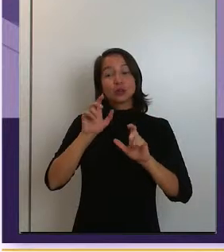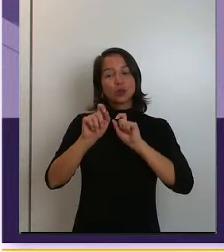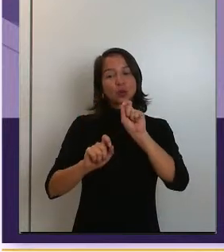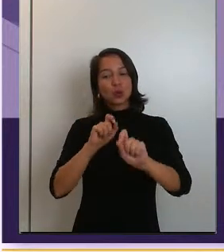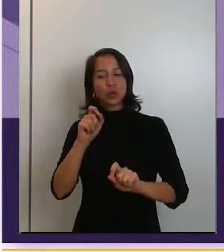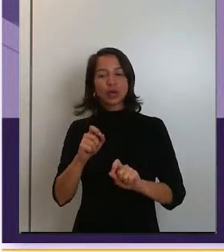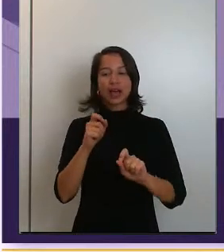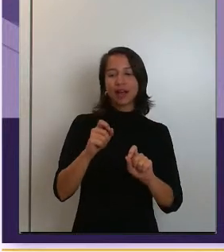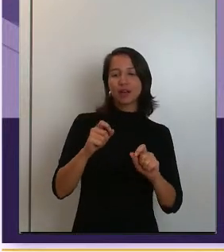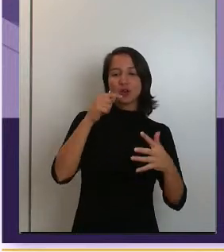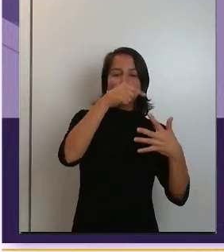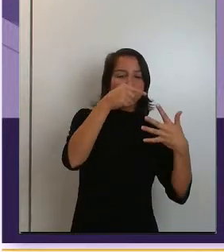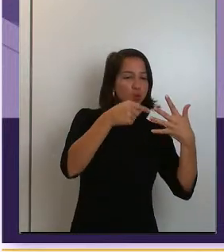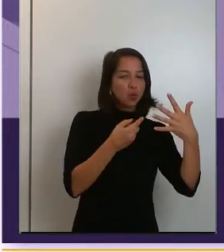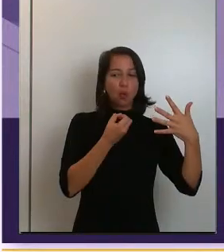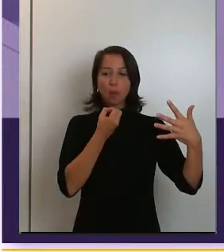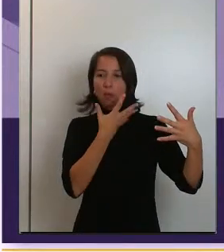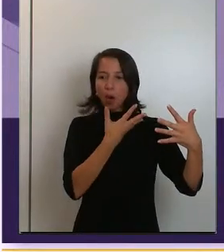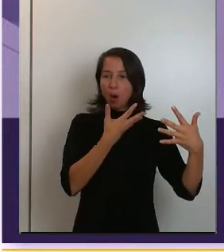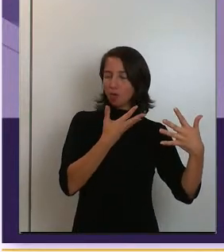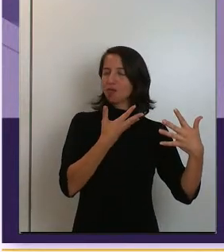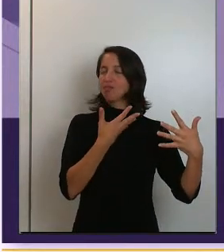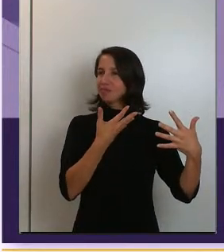só de saúde, de questões só